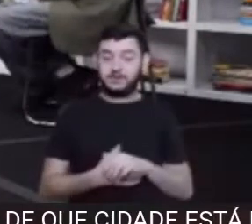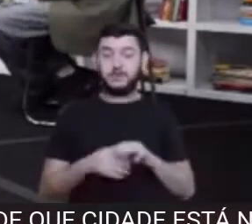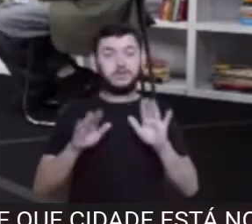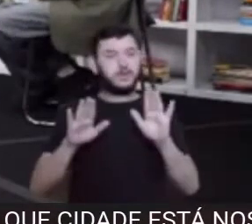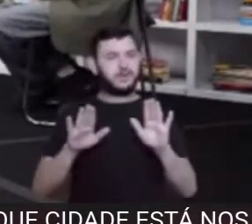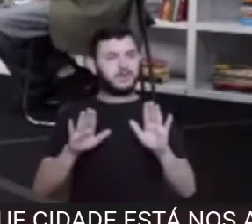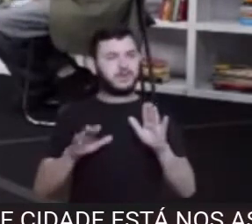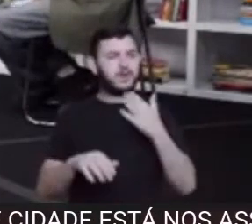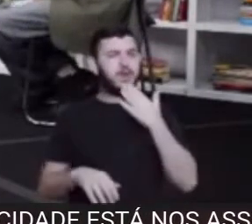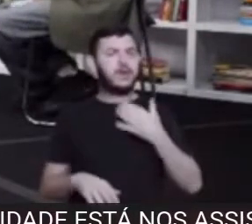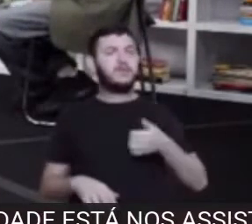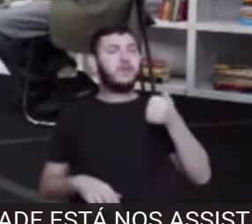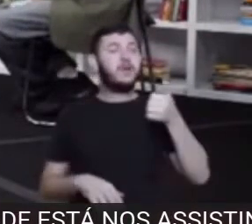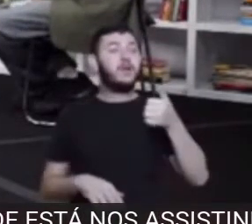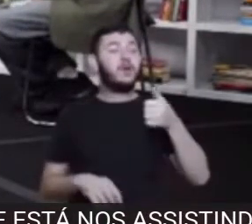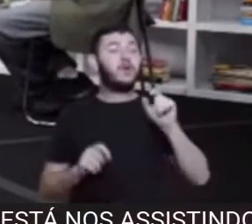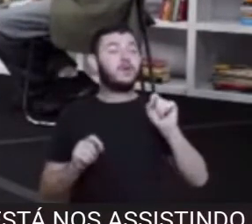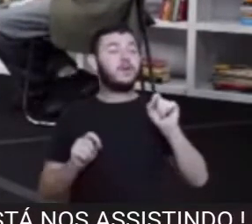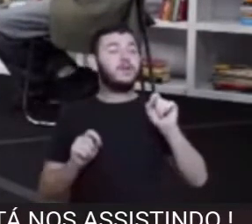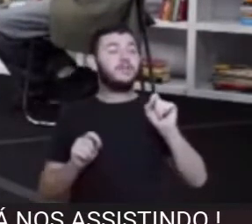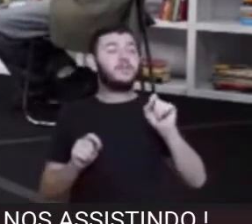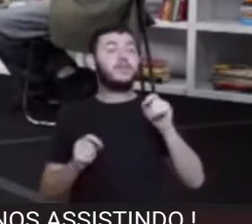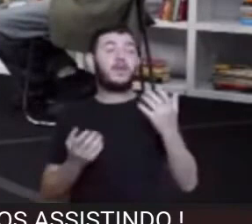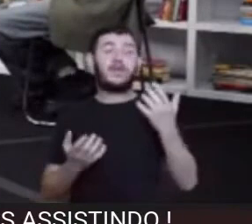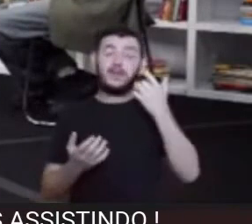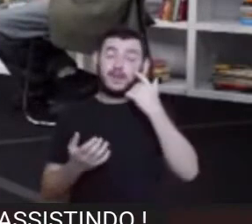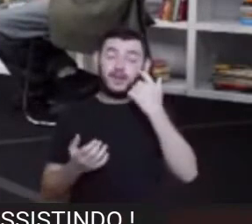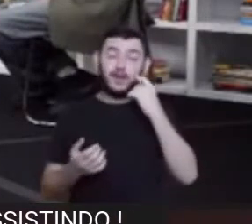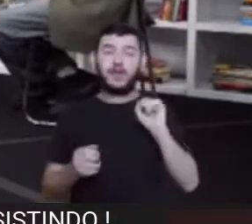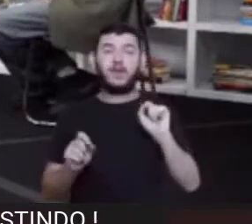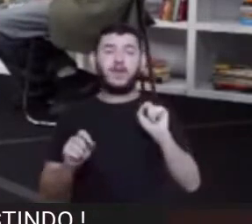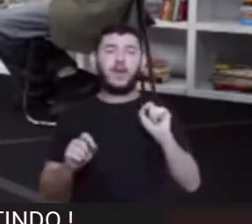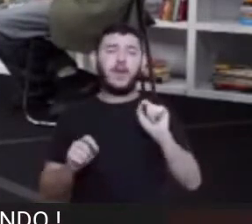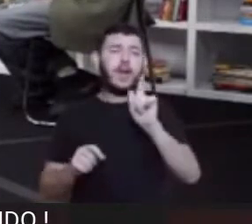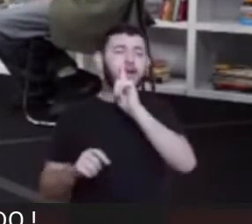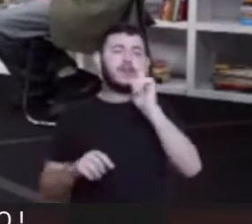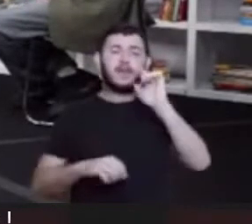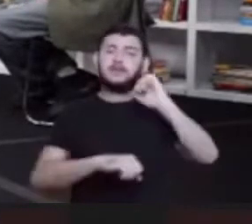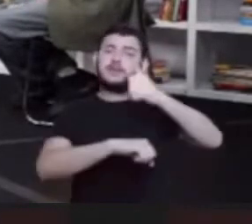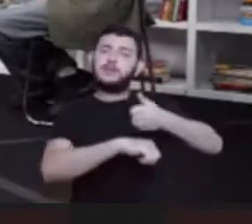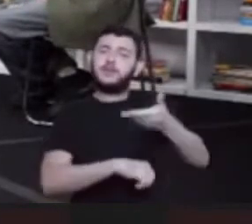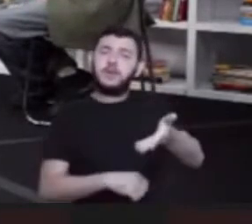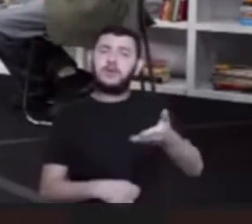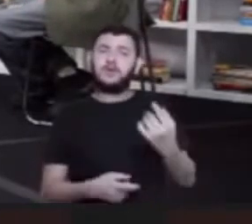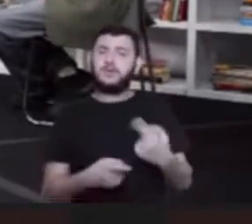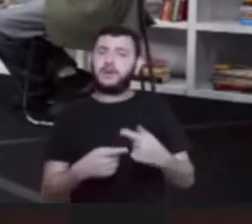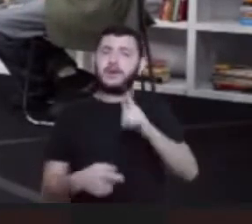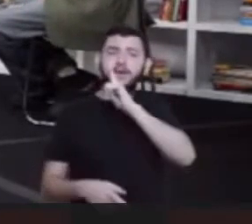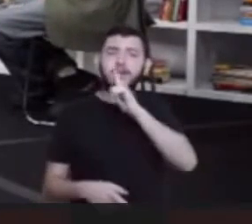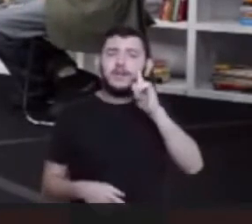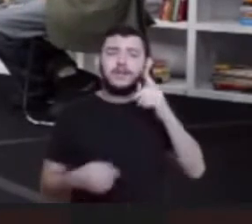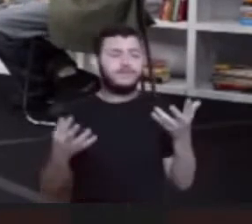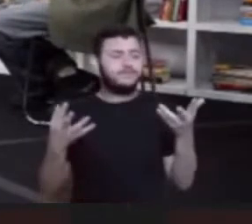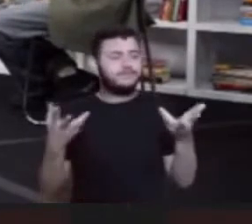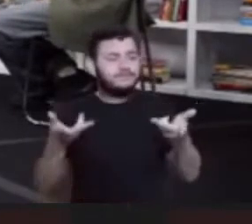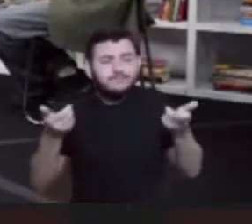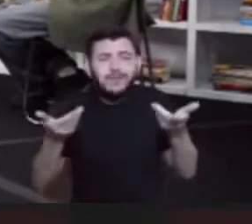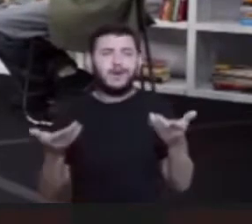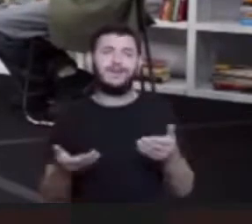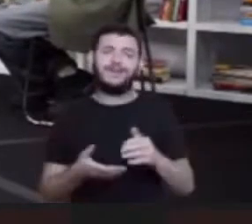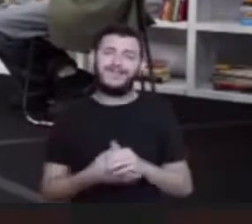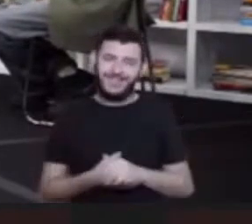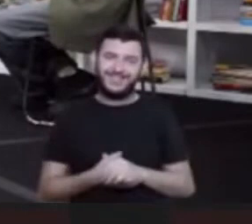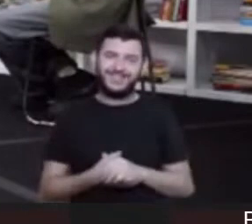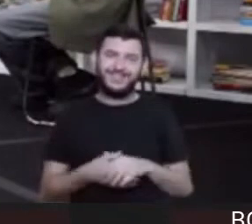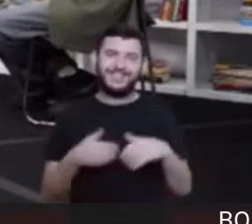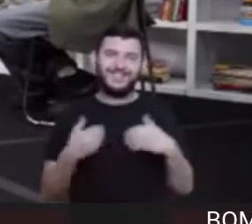ela está muito bonita, ela está muito boa. Obrigada, obrigada. Muito bem. Estava precisando da palavra do presidente aí.